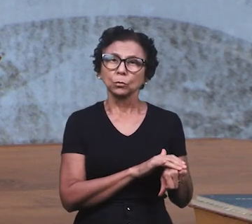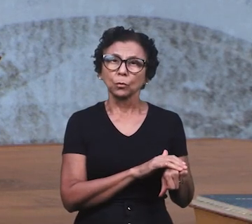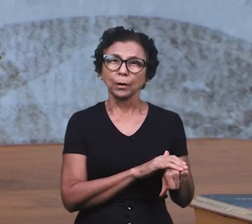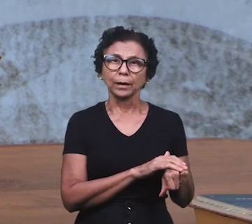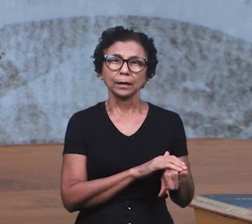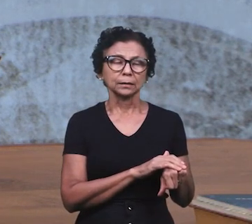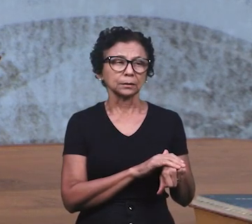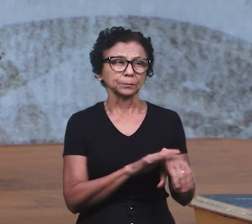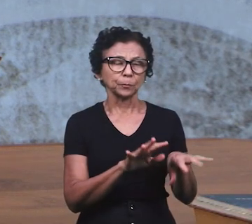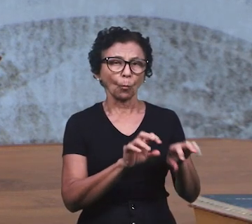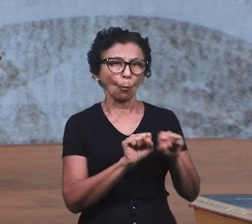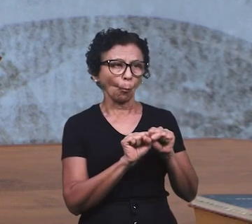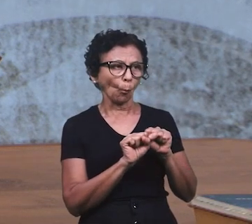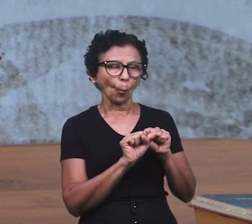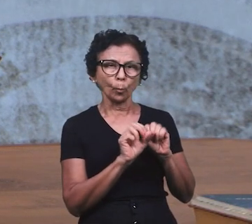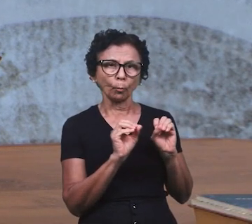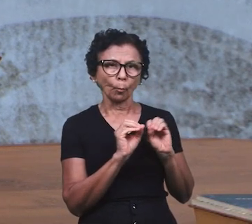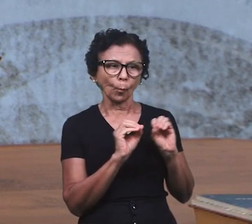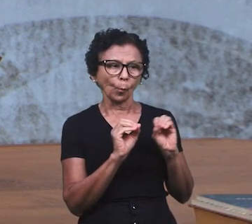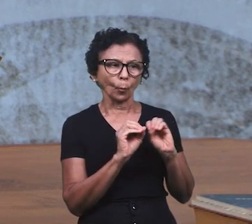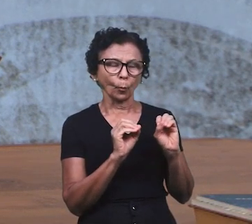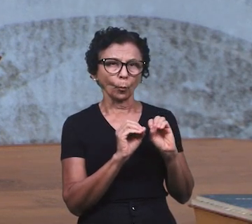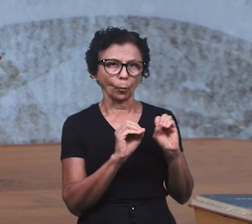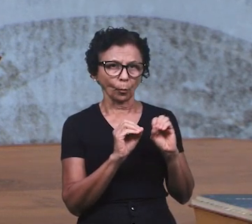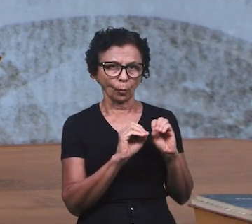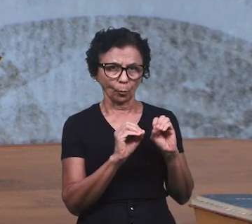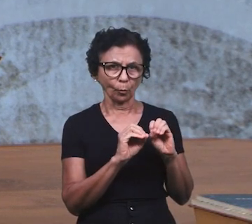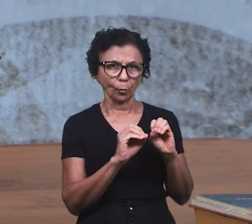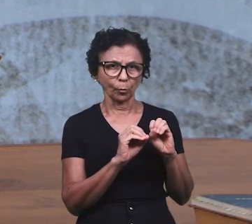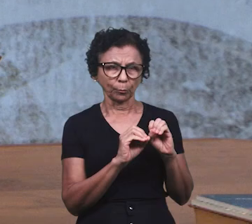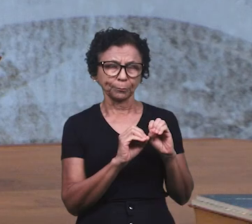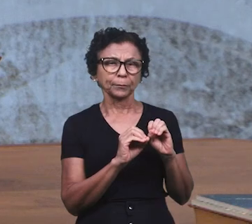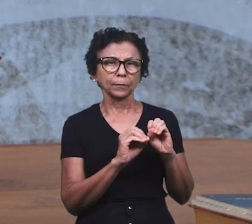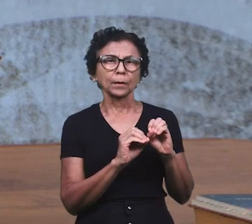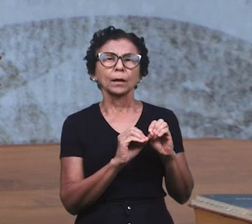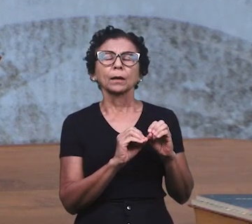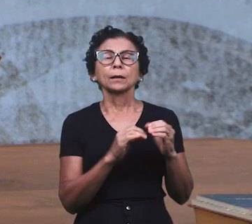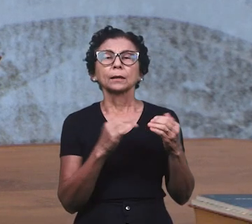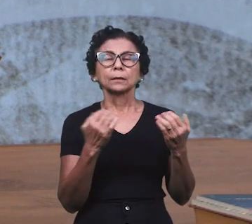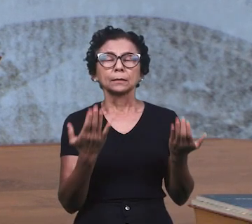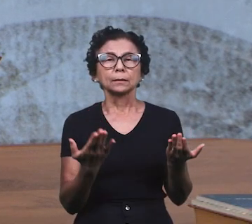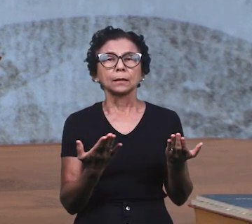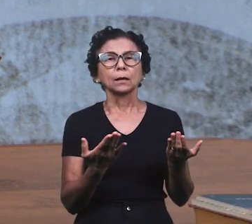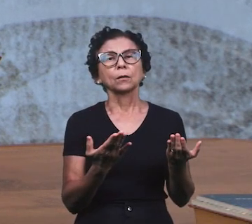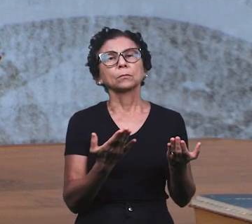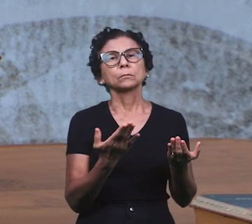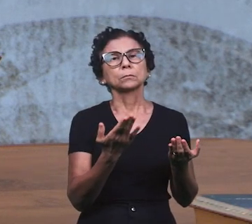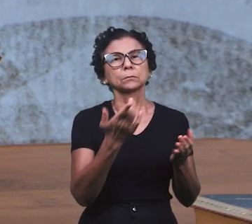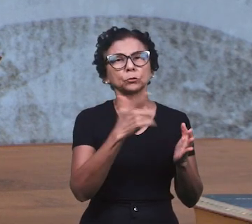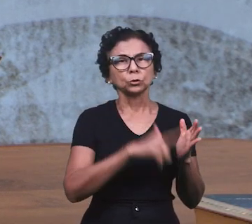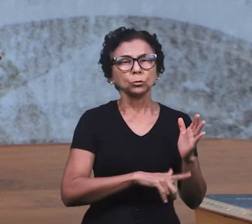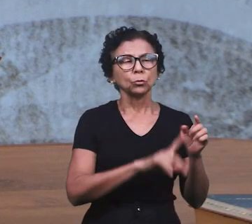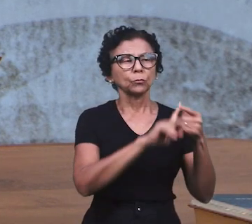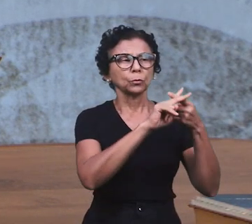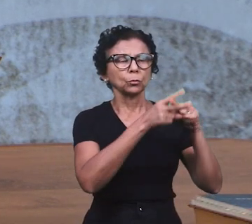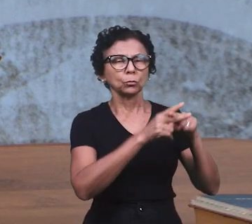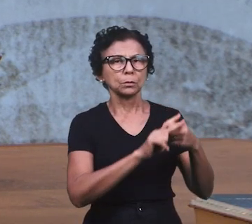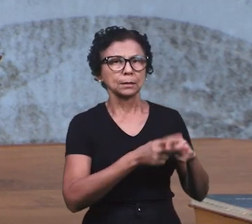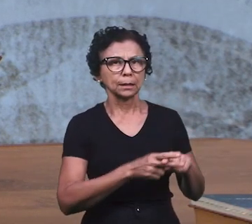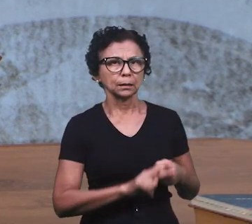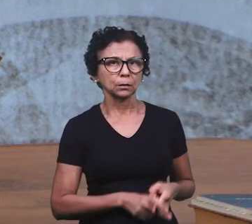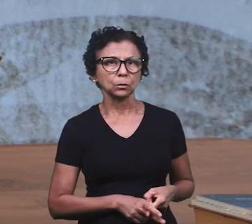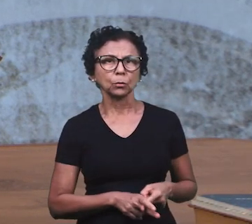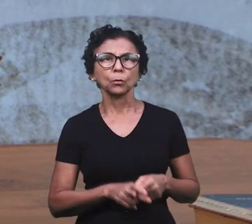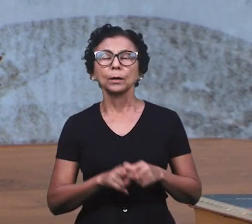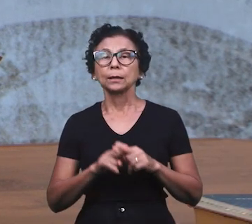tem estendido, depois que a casa foi rebocada, o sacerdote declarará a casa